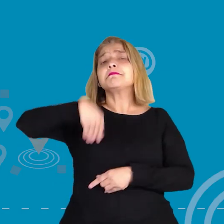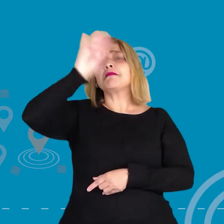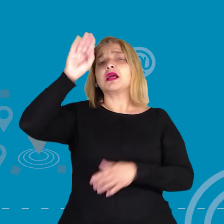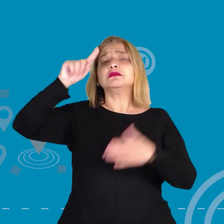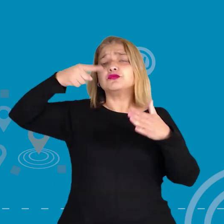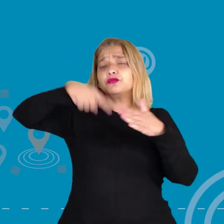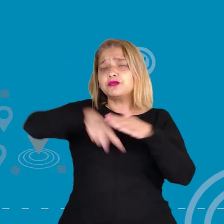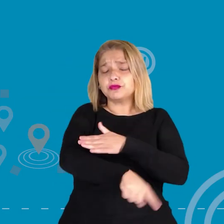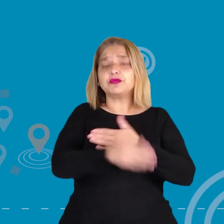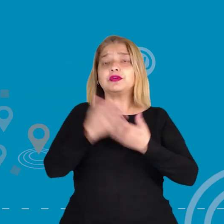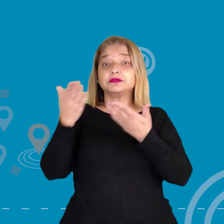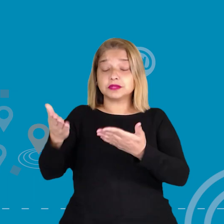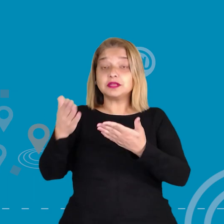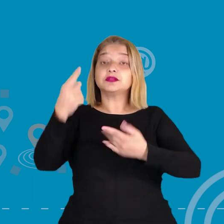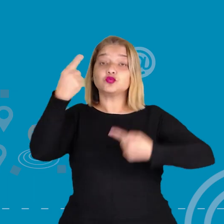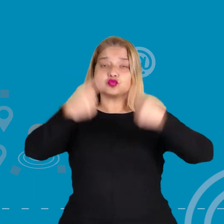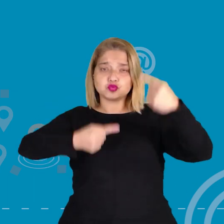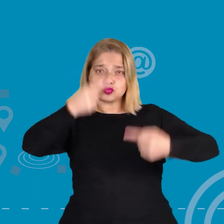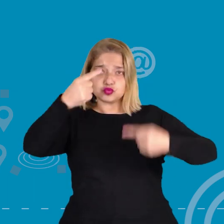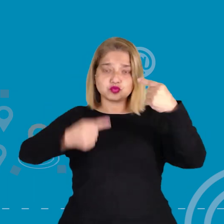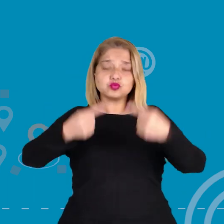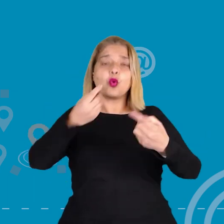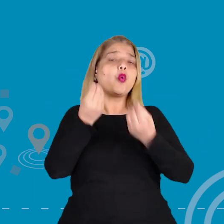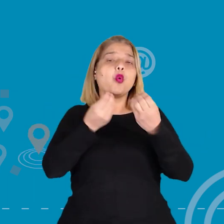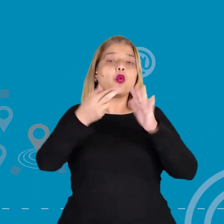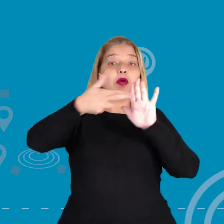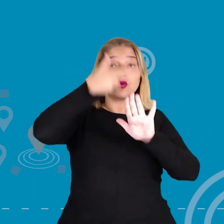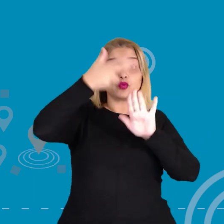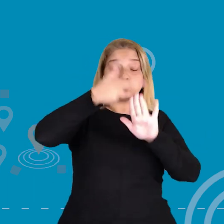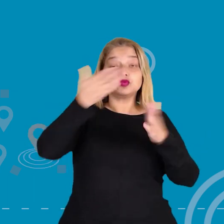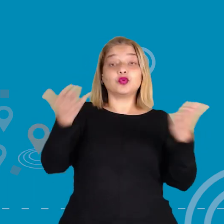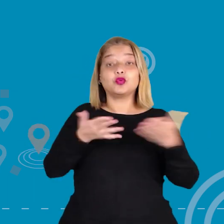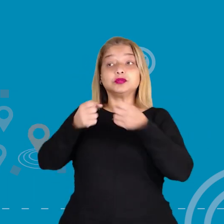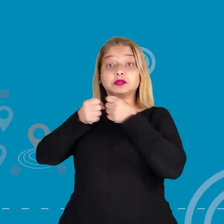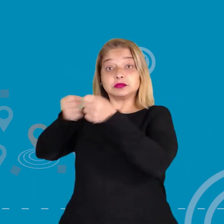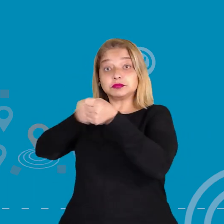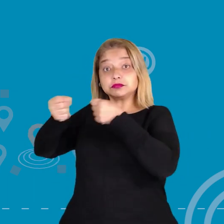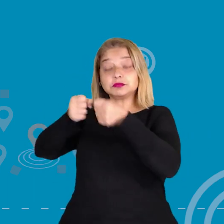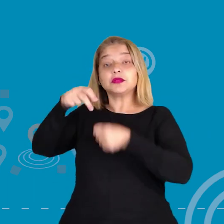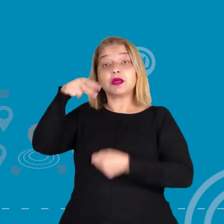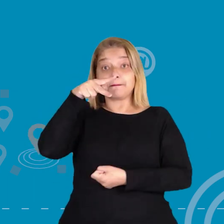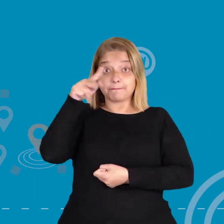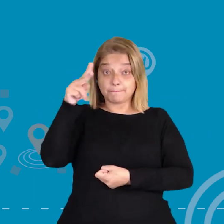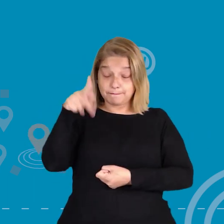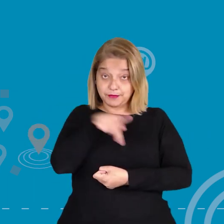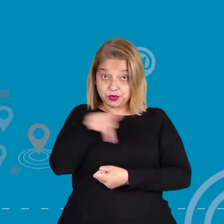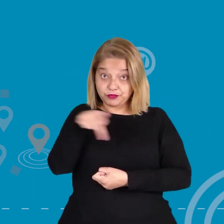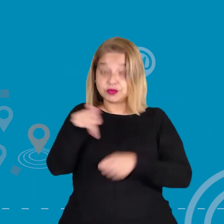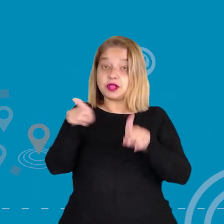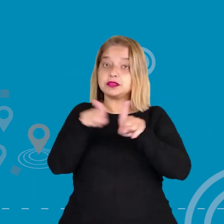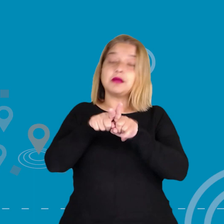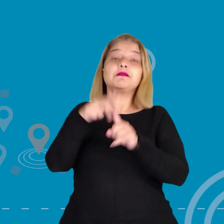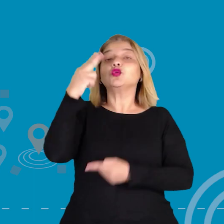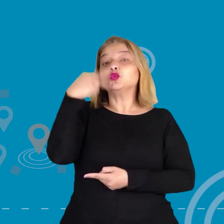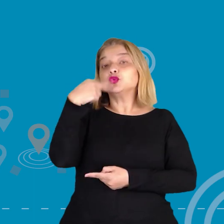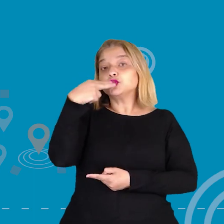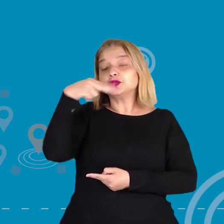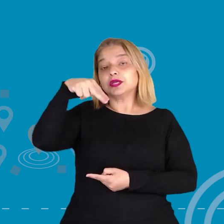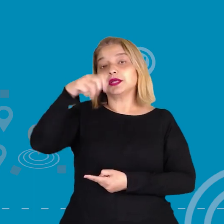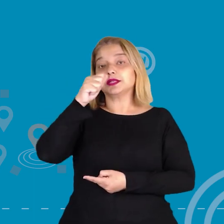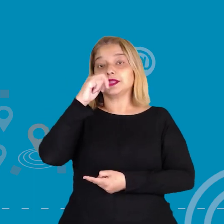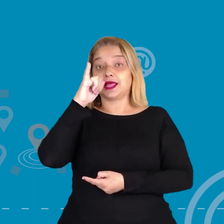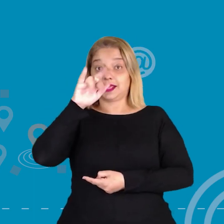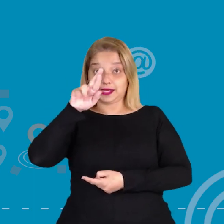E para aprofundarmos essa discussão sobre a resolução, teremos uma entrevista com a professora e